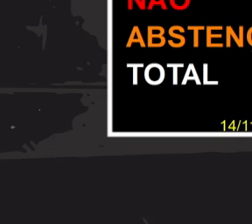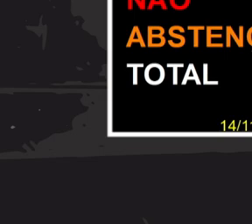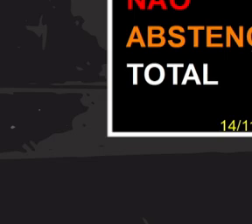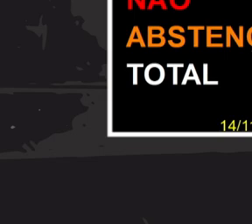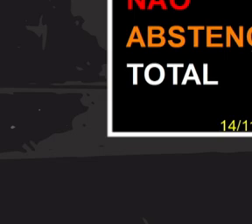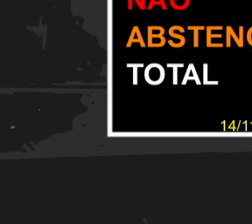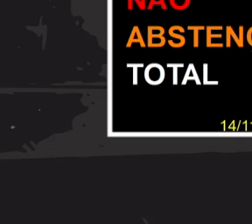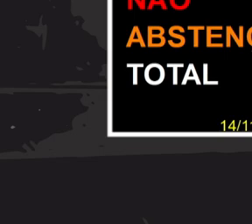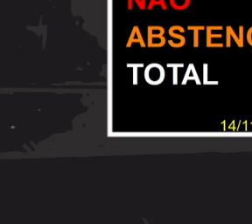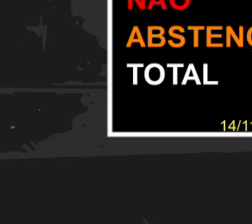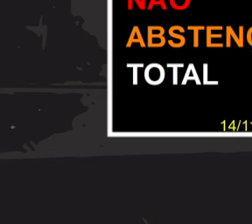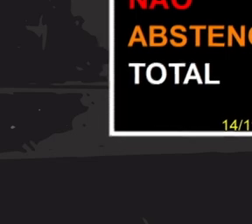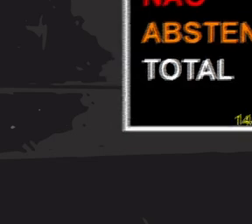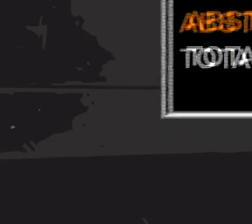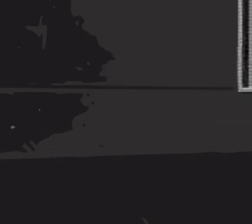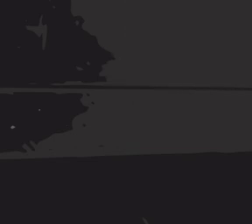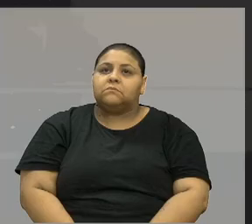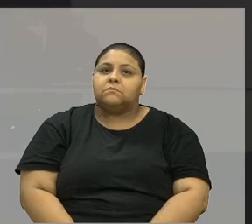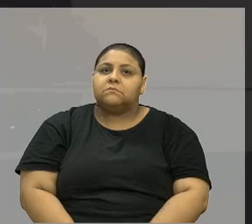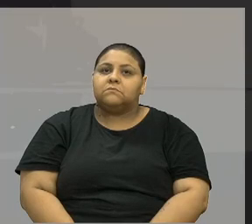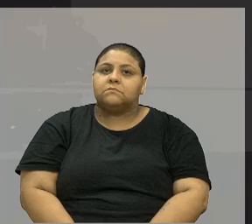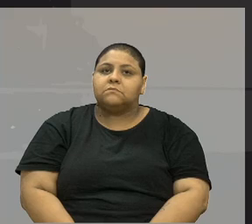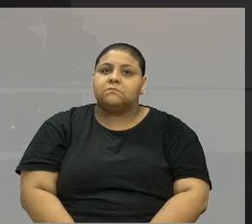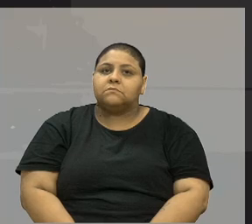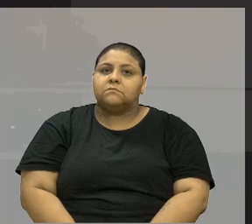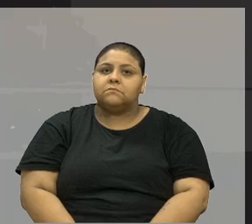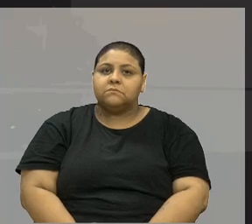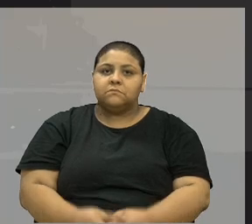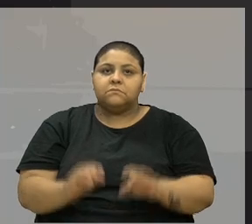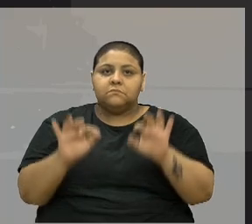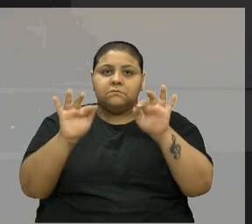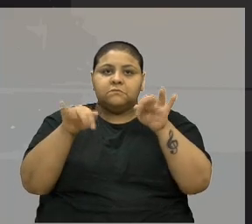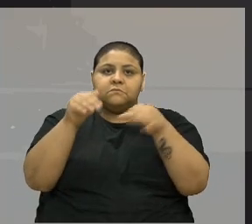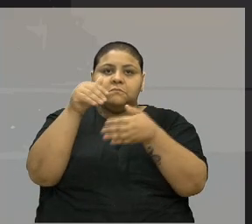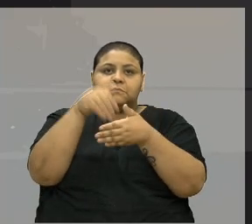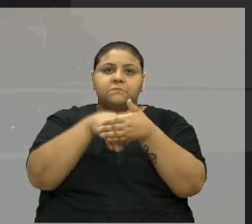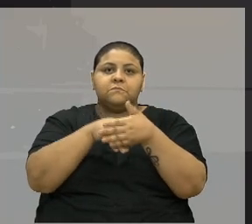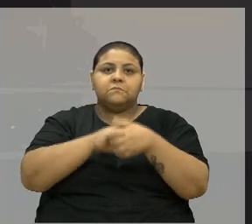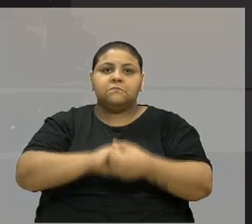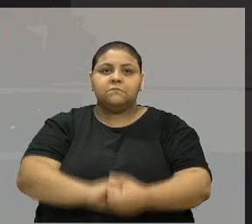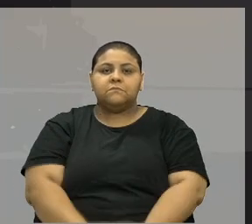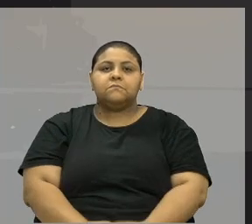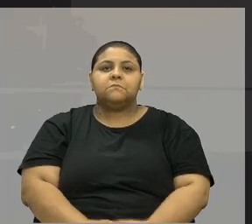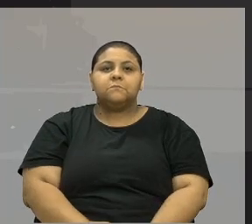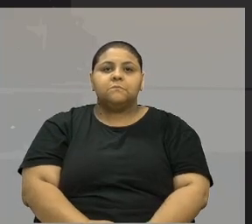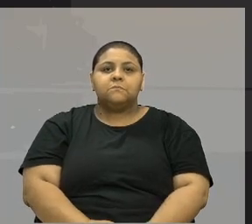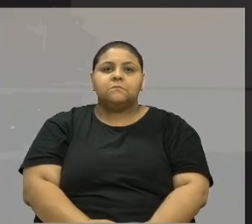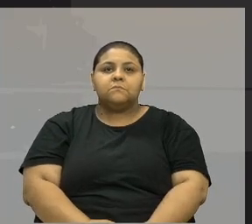sim encerrado o registro dos votos encerrada a